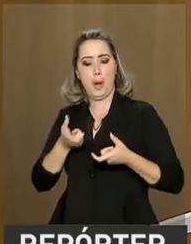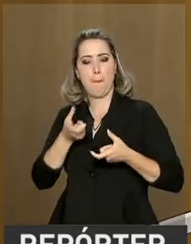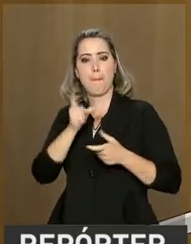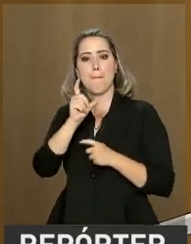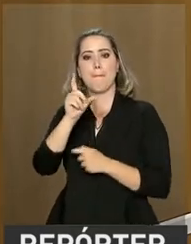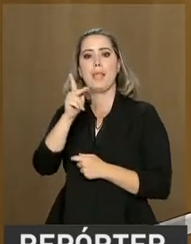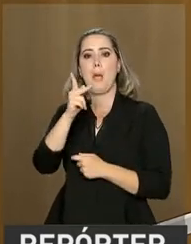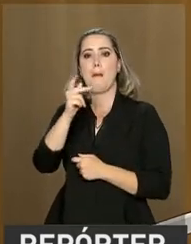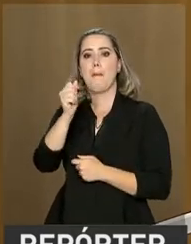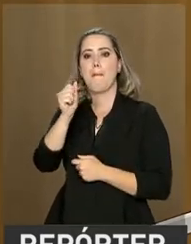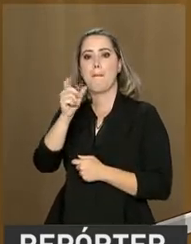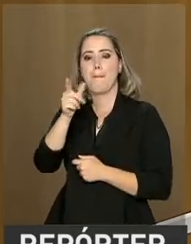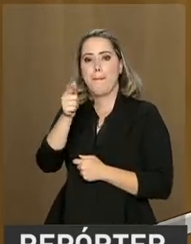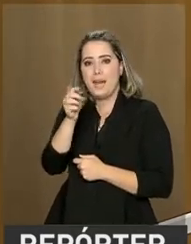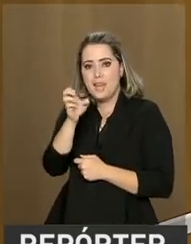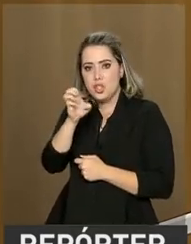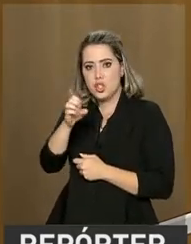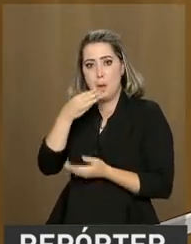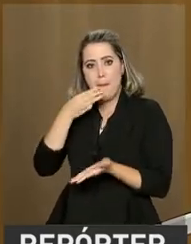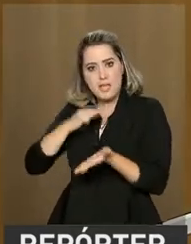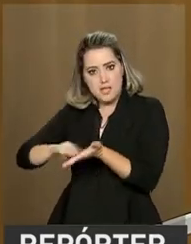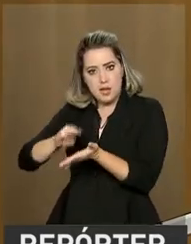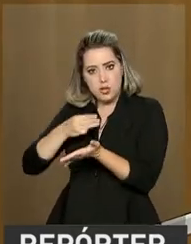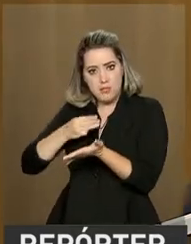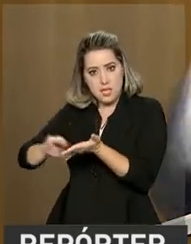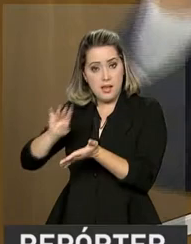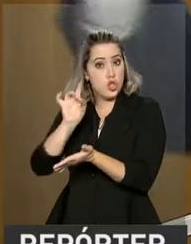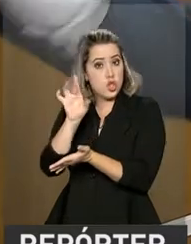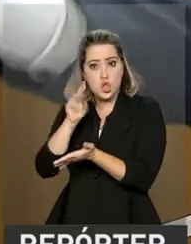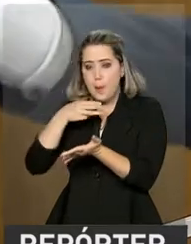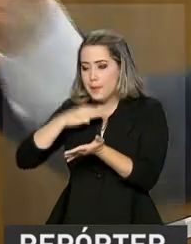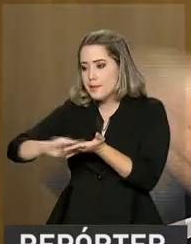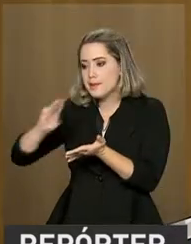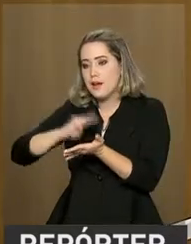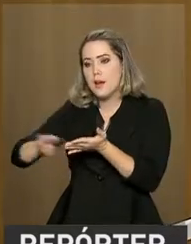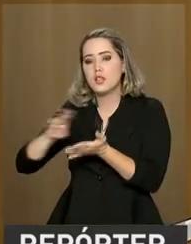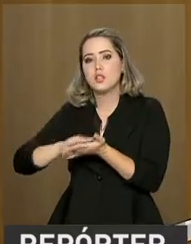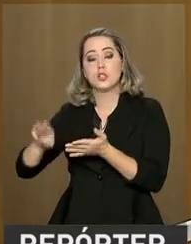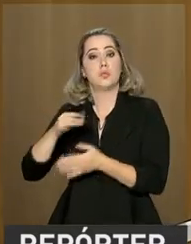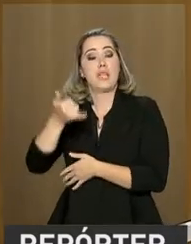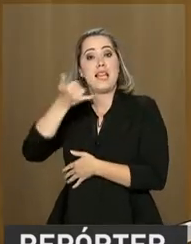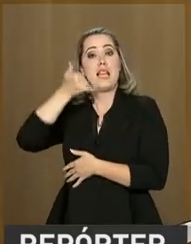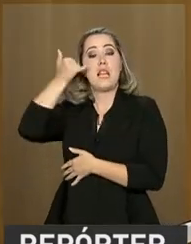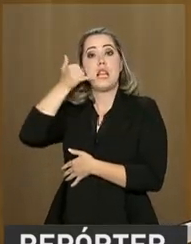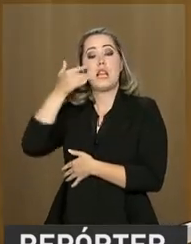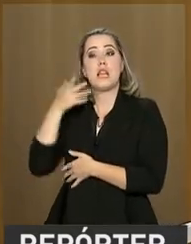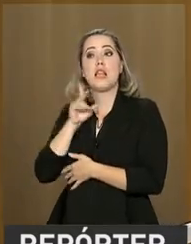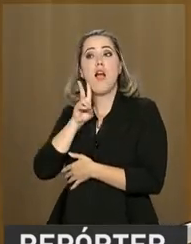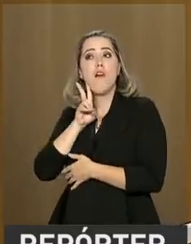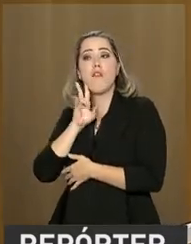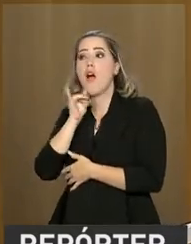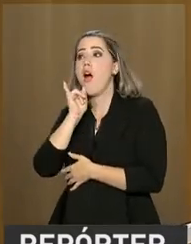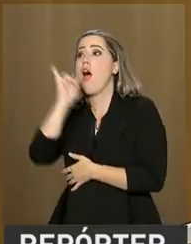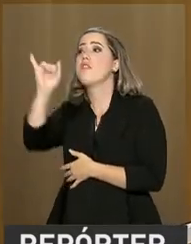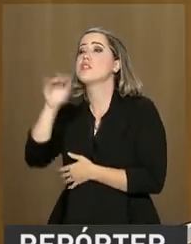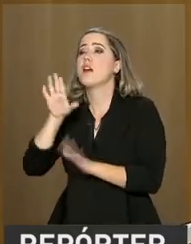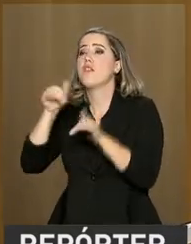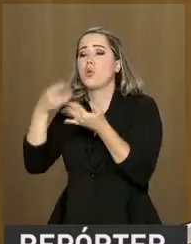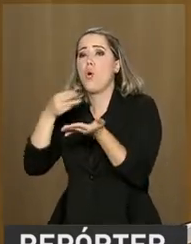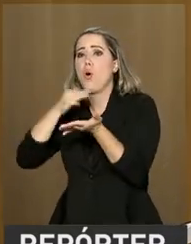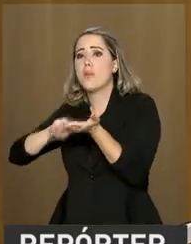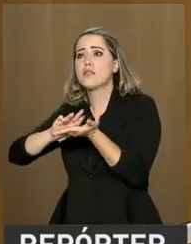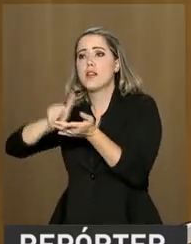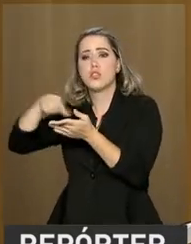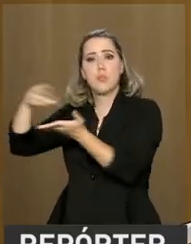aparelhos que recebia a mensagem para passar a mensagem se ligava para uma central de informações logo